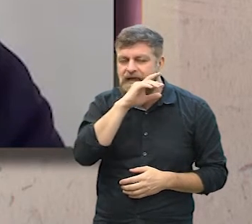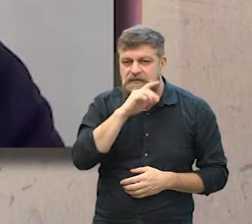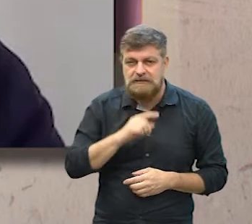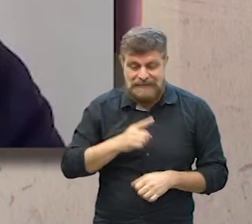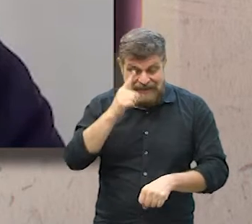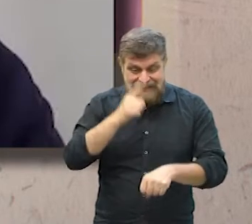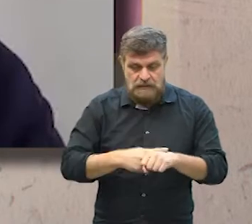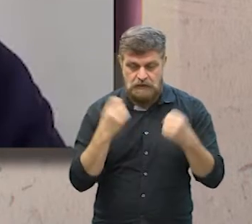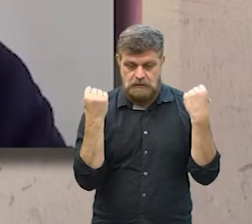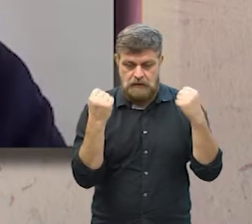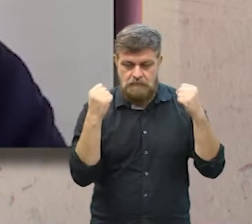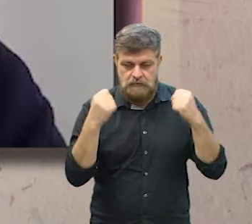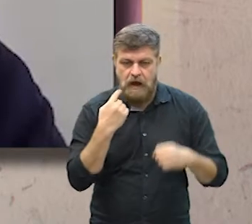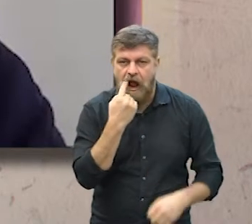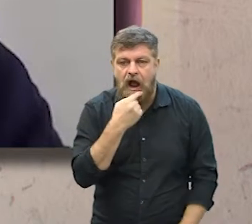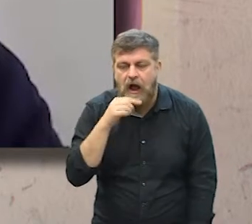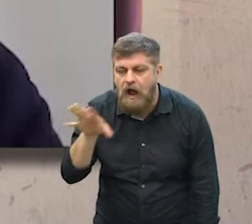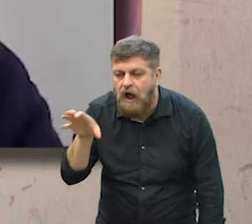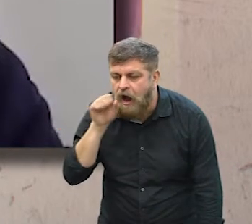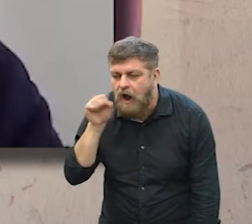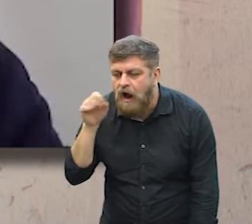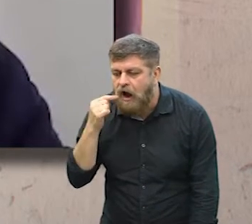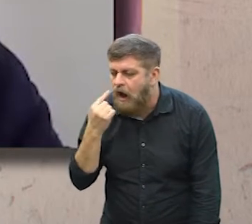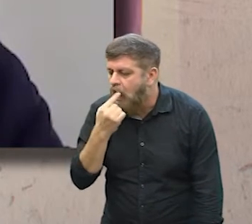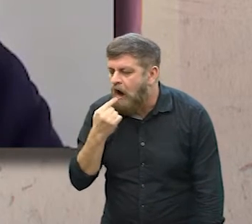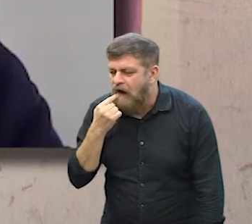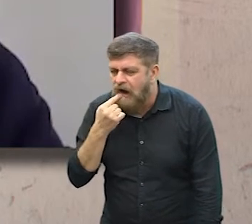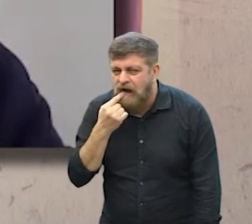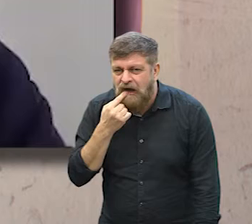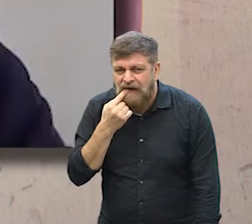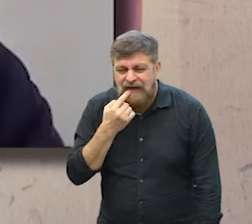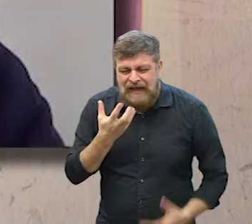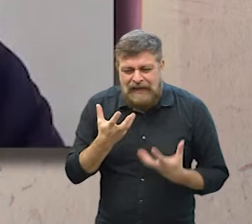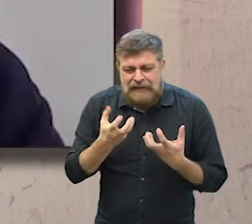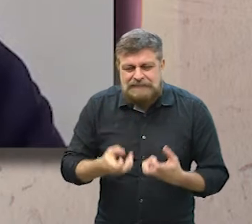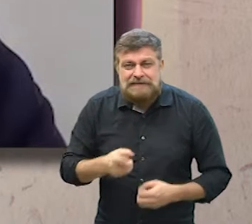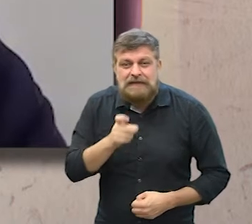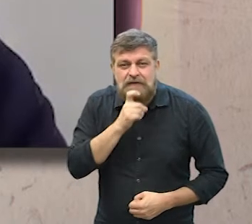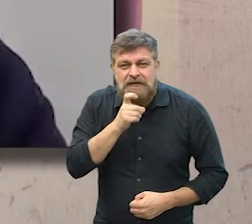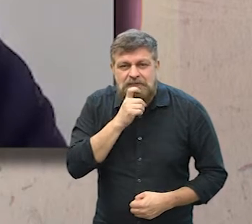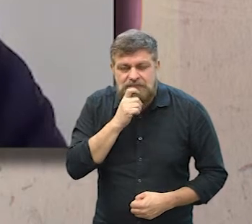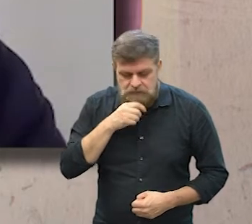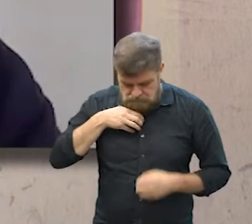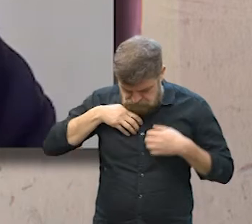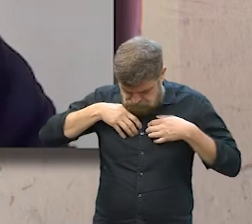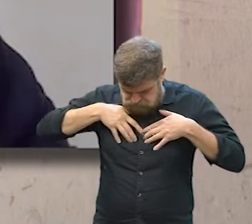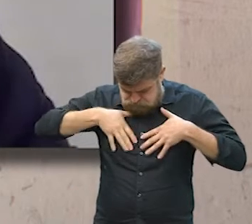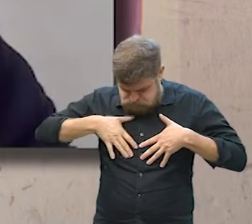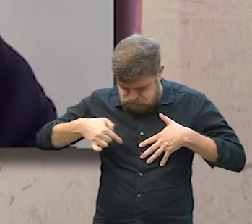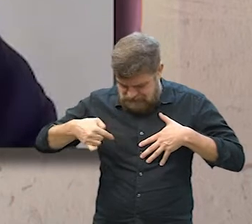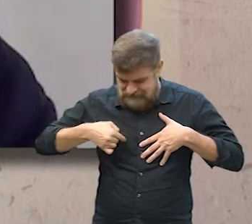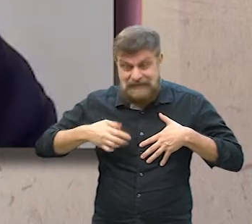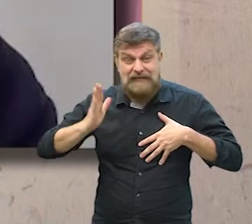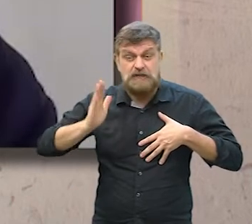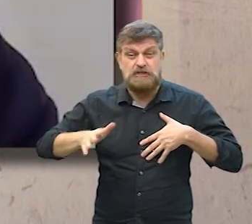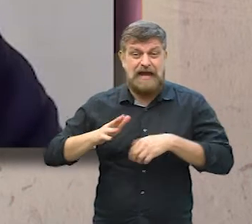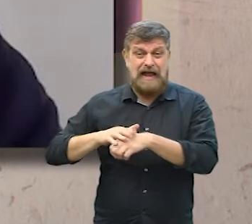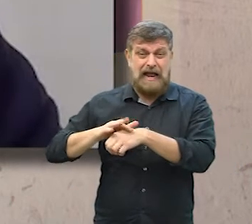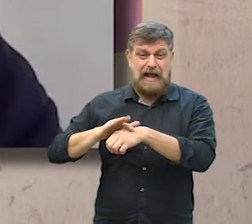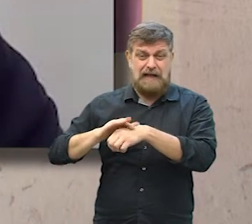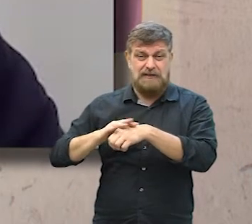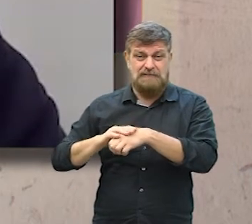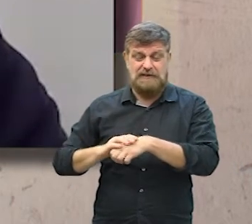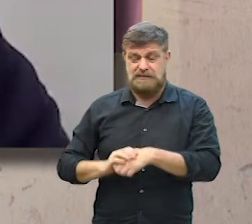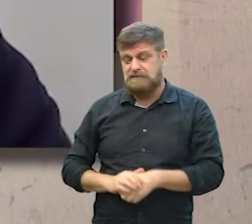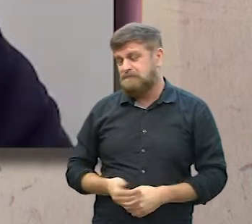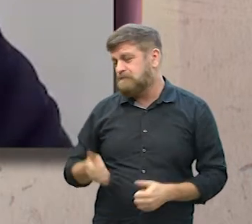faz exercício, esse ar acaba entrando pela boca, a gente respira pela boca, que é um ar mais seco e frio. Esse ar seco e frio, se encontrar uma via aérea que já está inflamada,